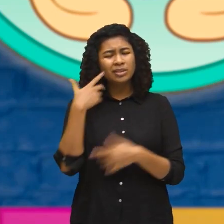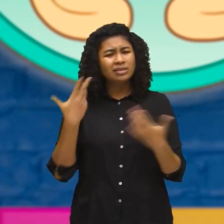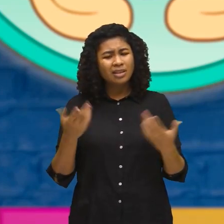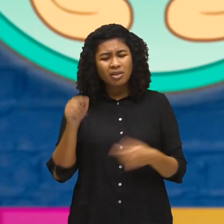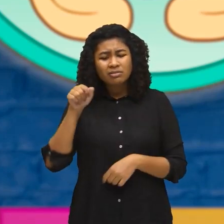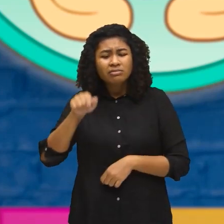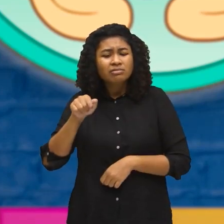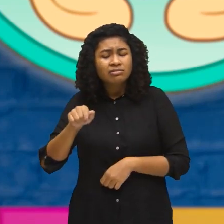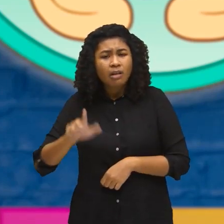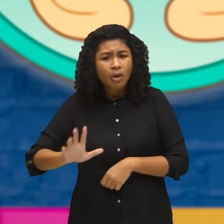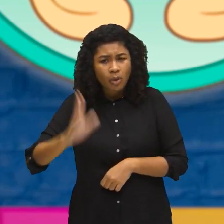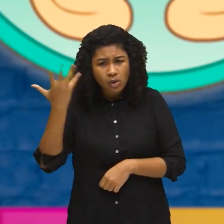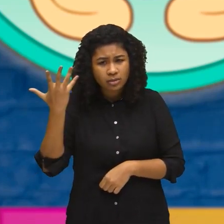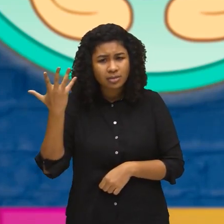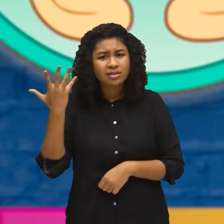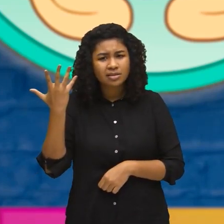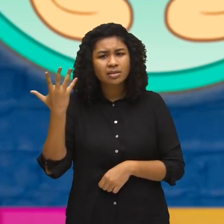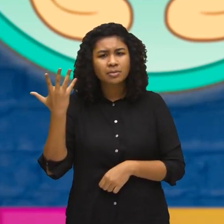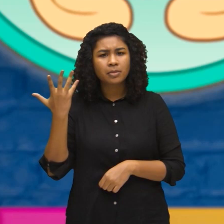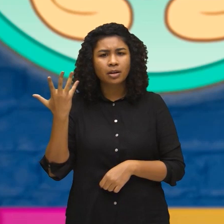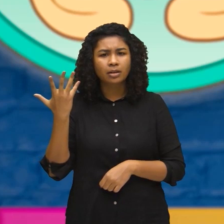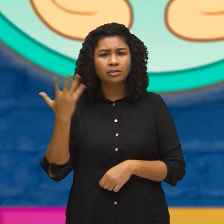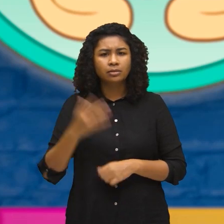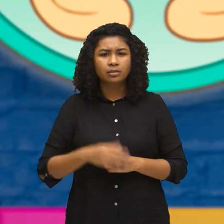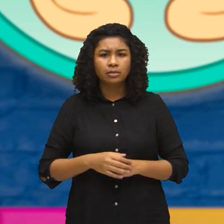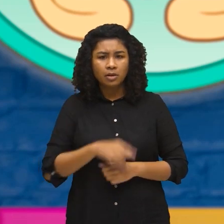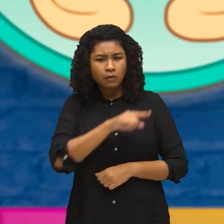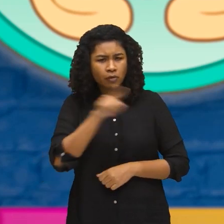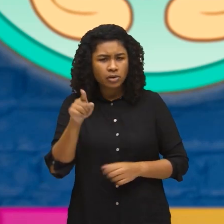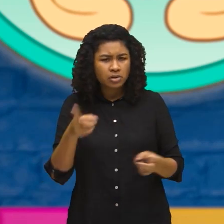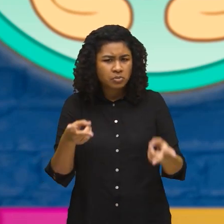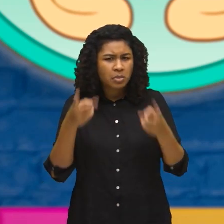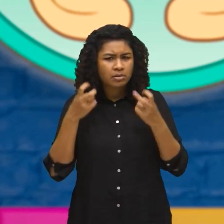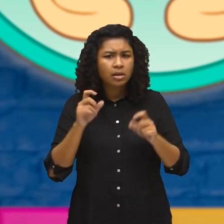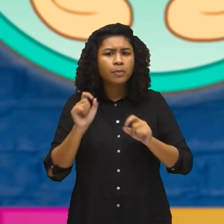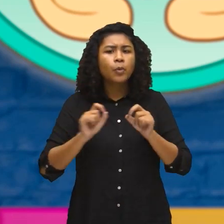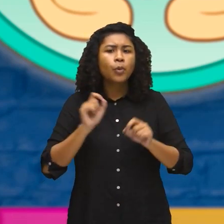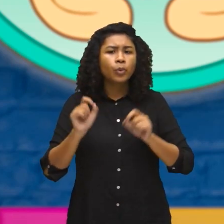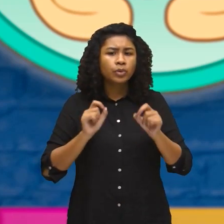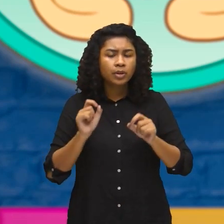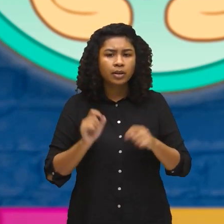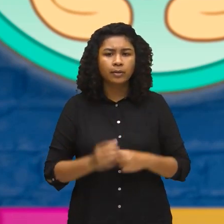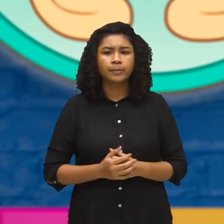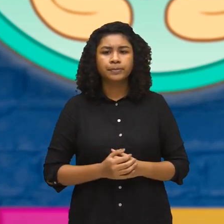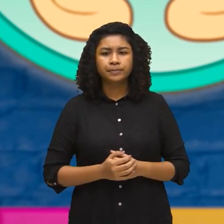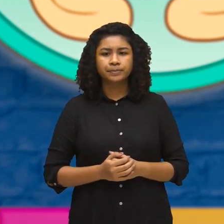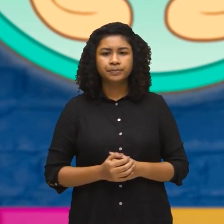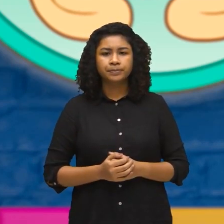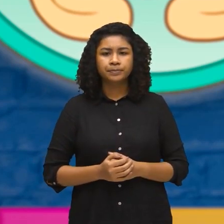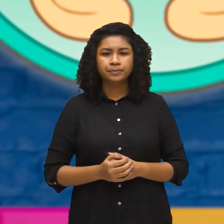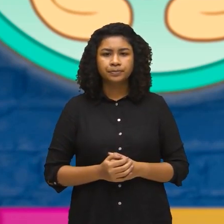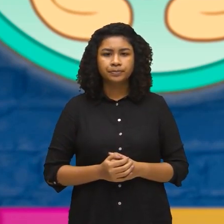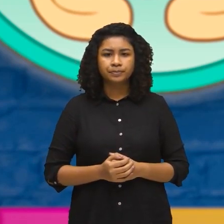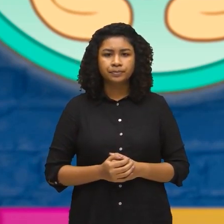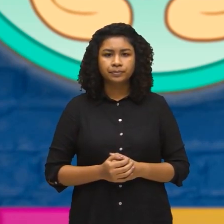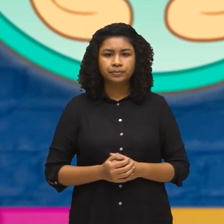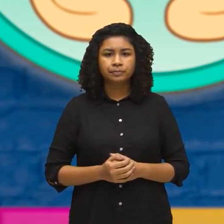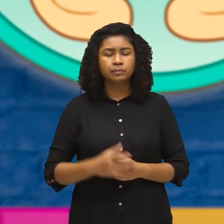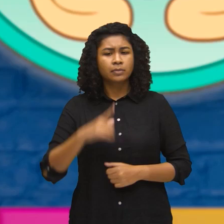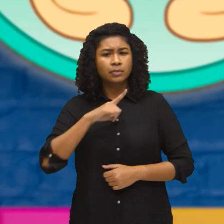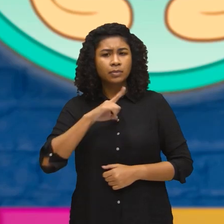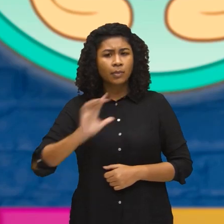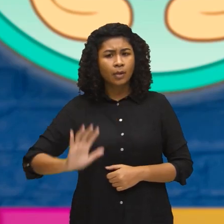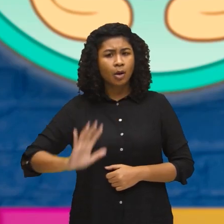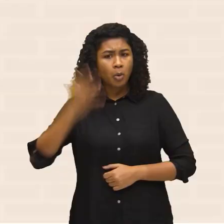casos, vocês podem observar na tela, né, que aí já vai aparecer algumas situações